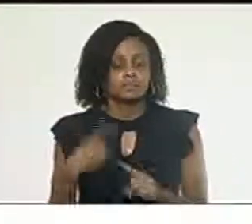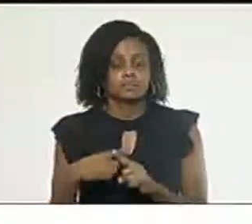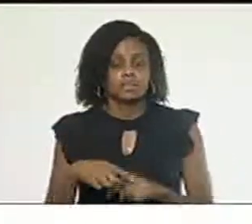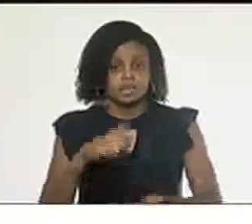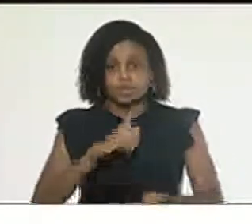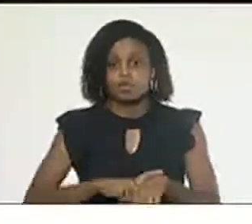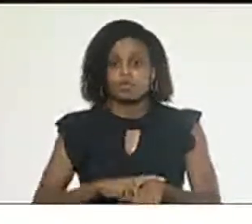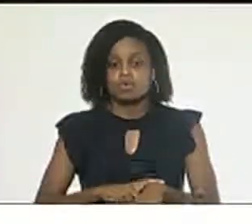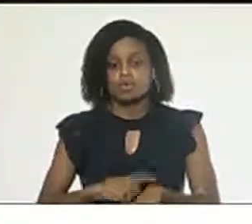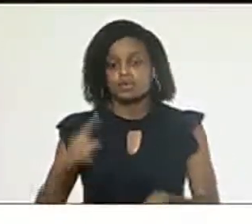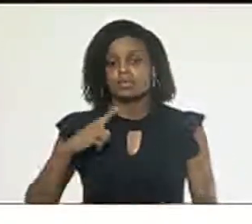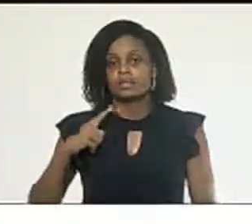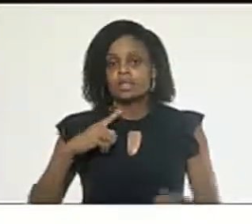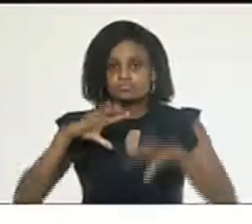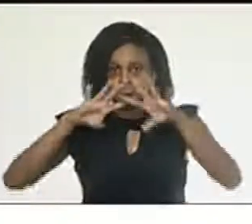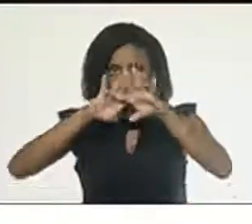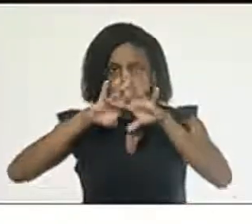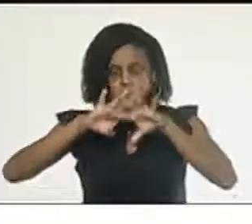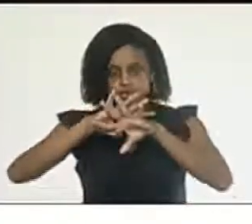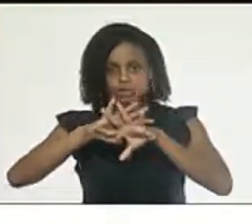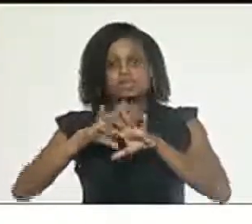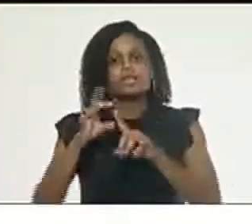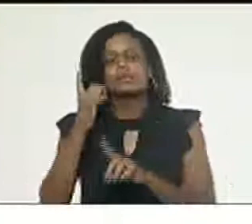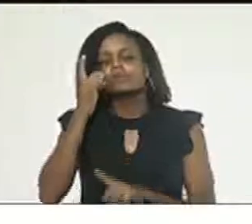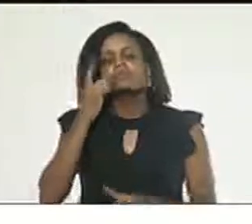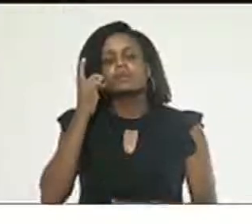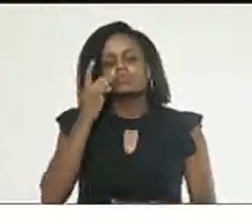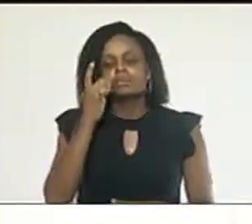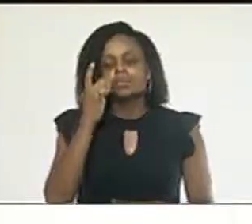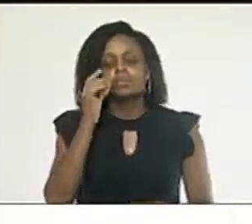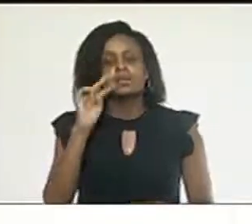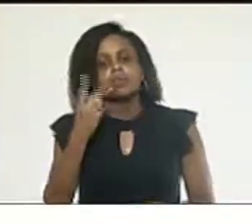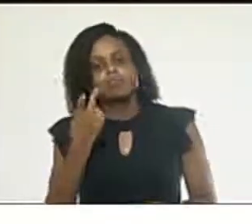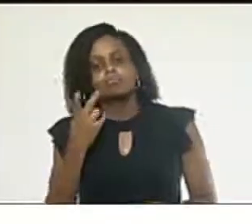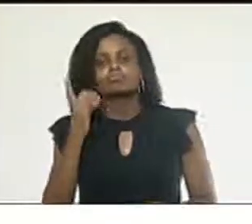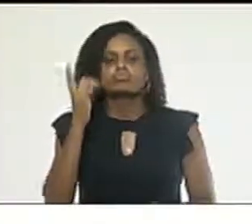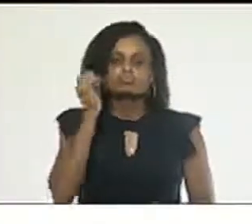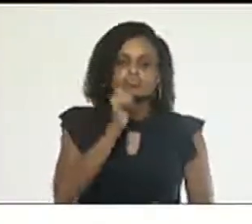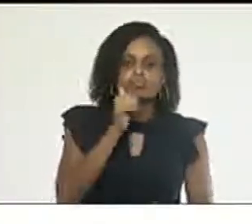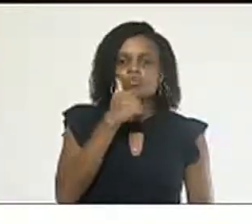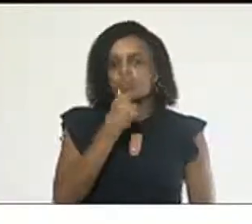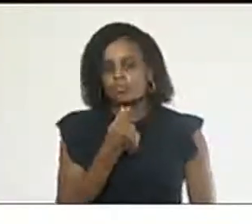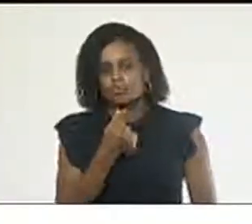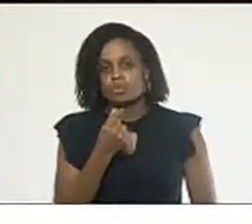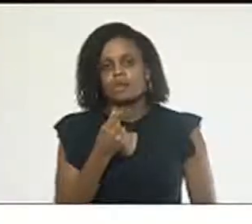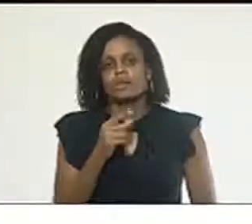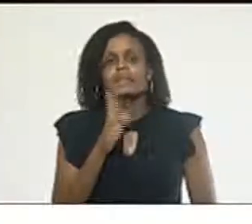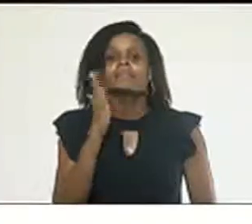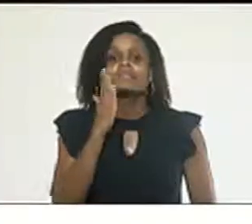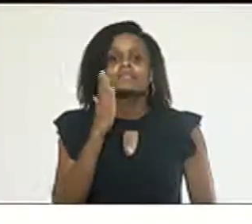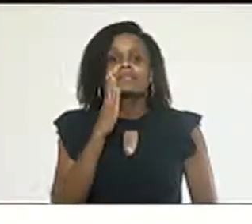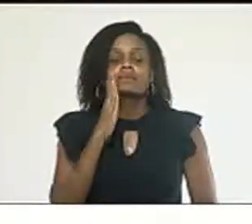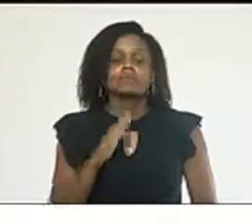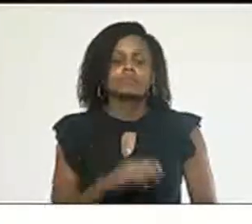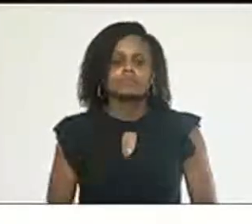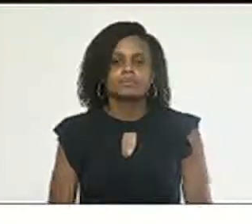que existia a transparência, o deputado ou deputada, sabendo que está